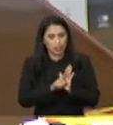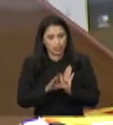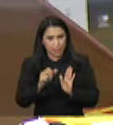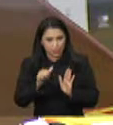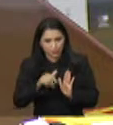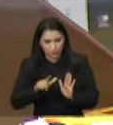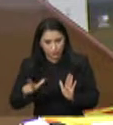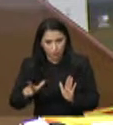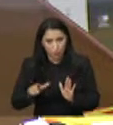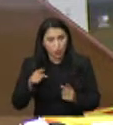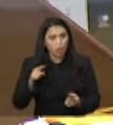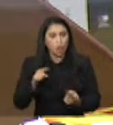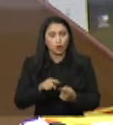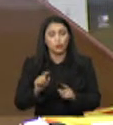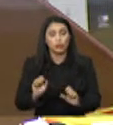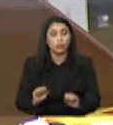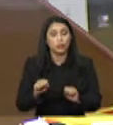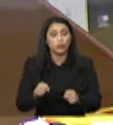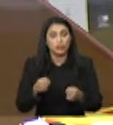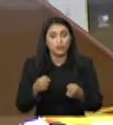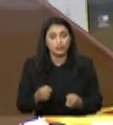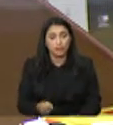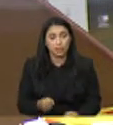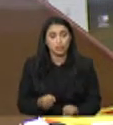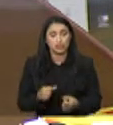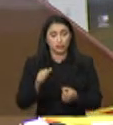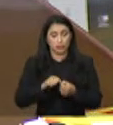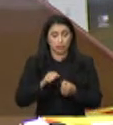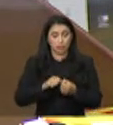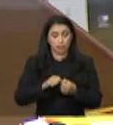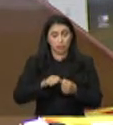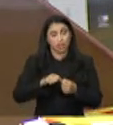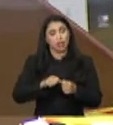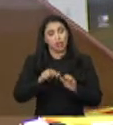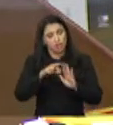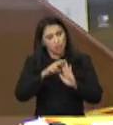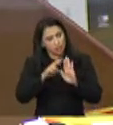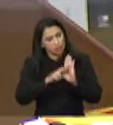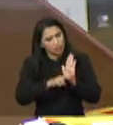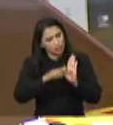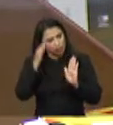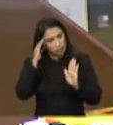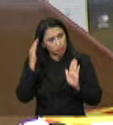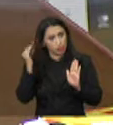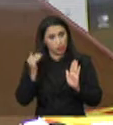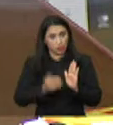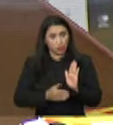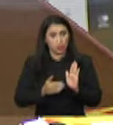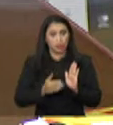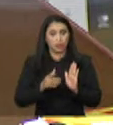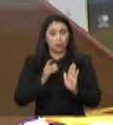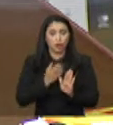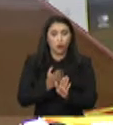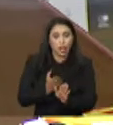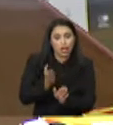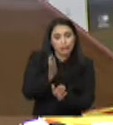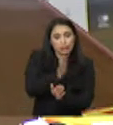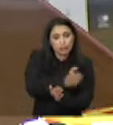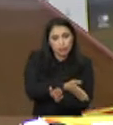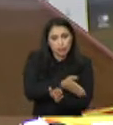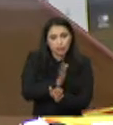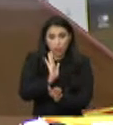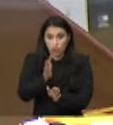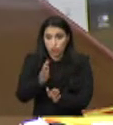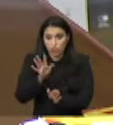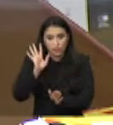Civil geralmente são objeto de defesa incidentes do cumprimento da sentença não é ação rescisória tudo que antecede a formação